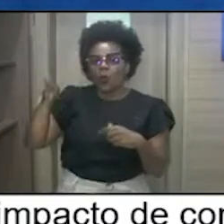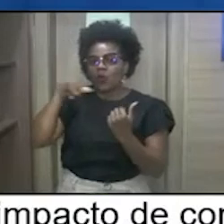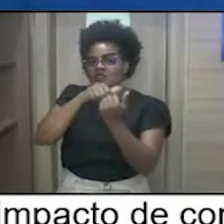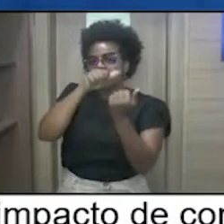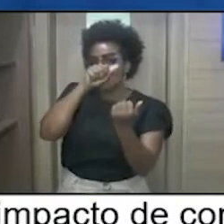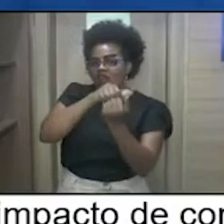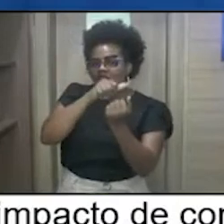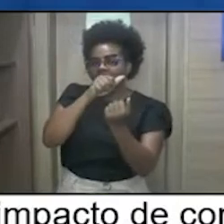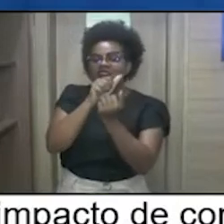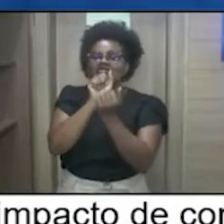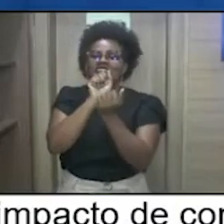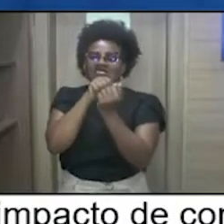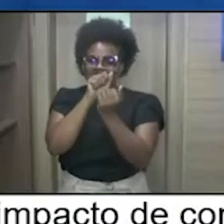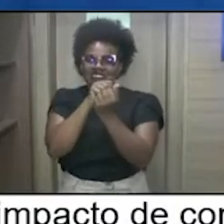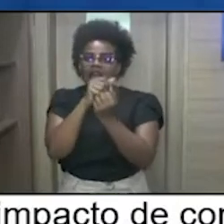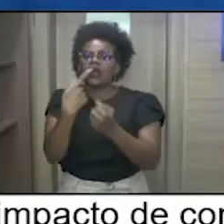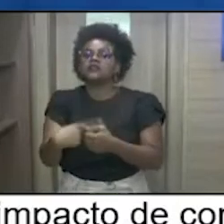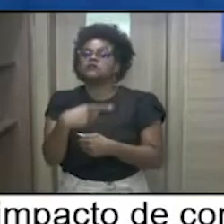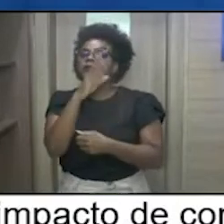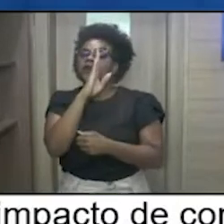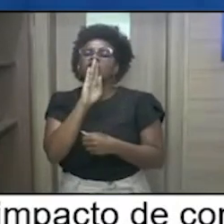usa a prótese no Brasil, né?